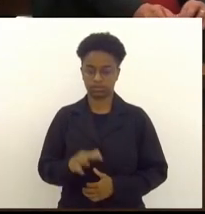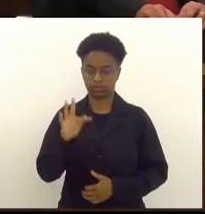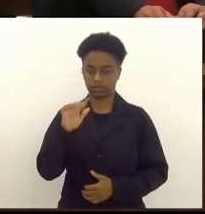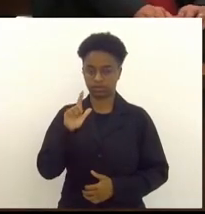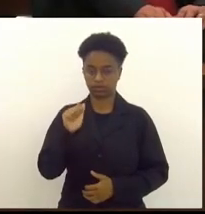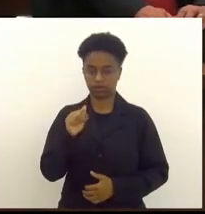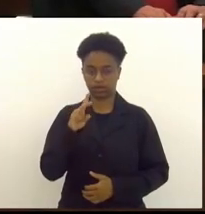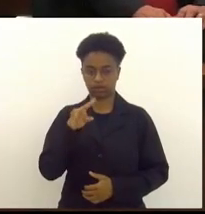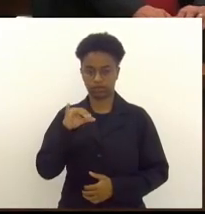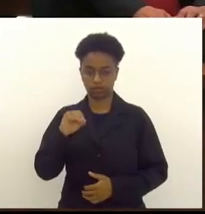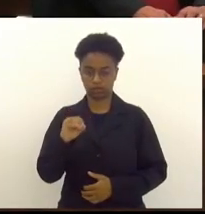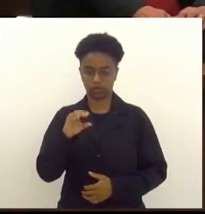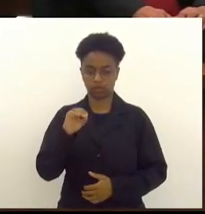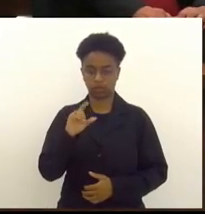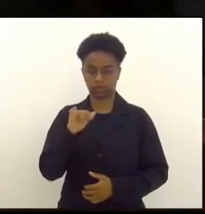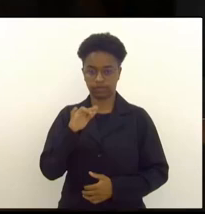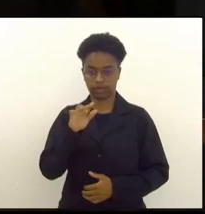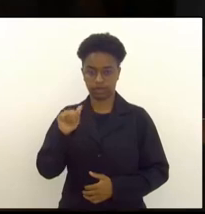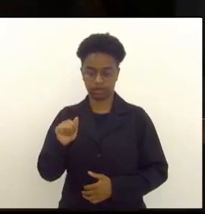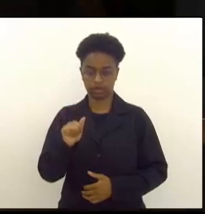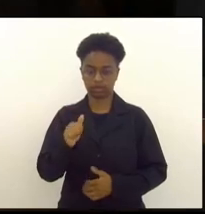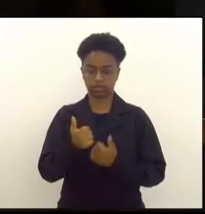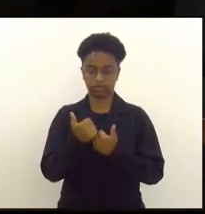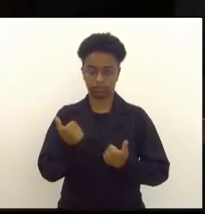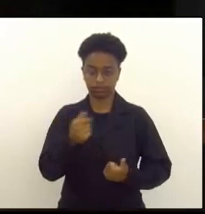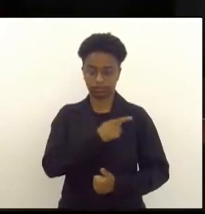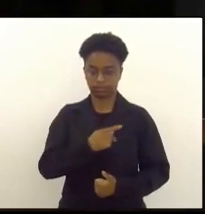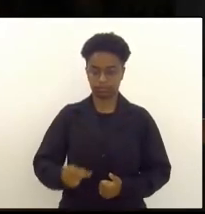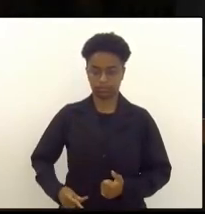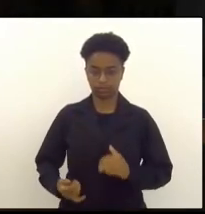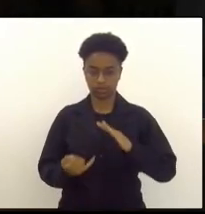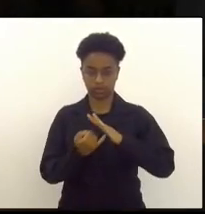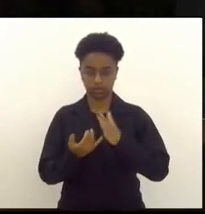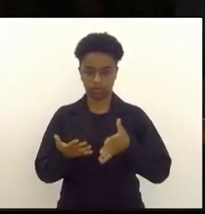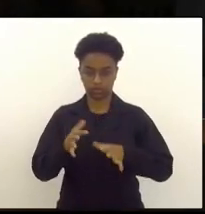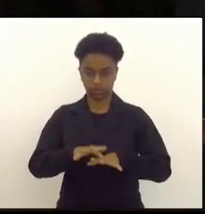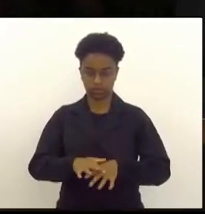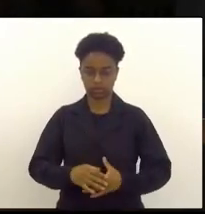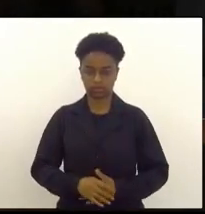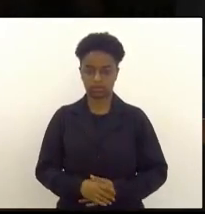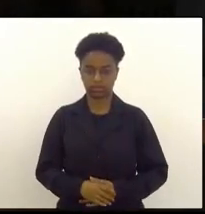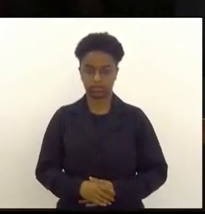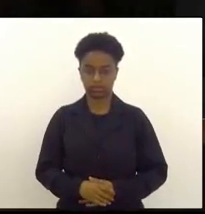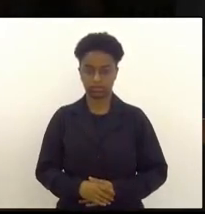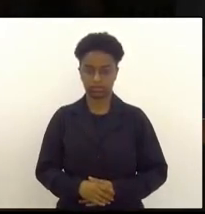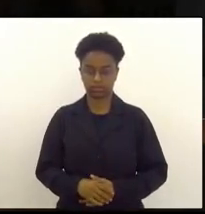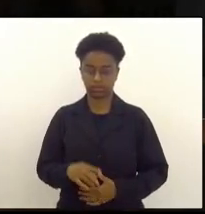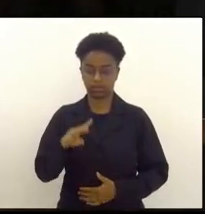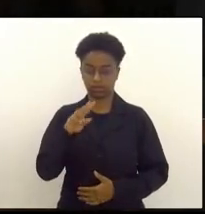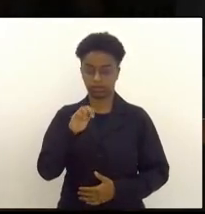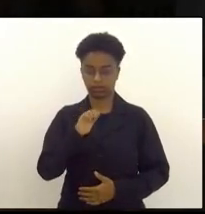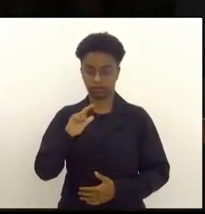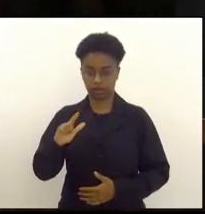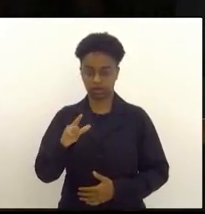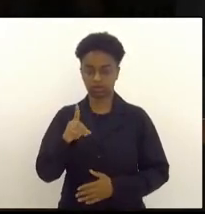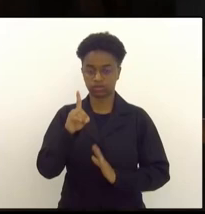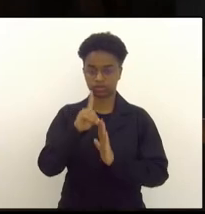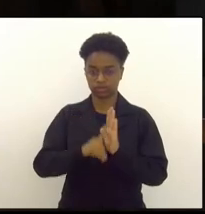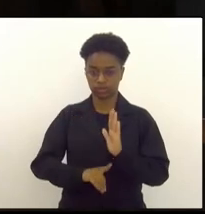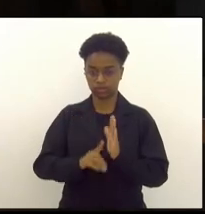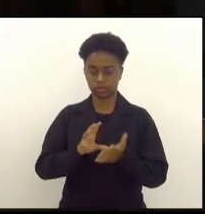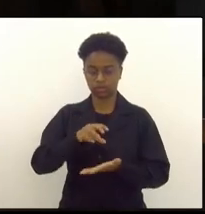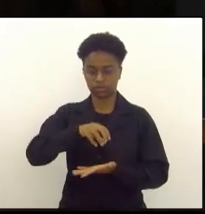Flávio Oliveira de Souza, vice-presidente do Instituto Incluir. Valne Soares da Silva, diretor